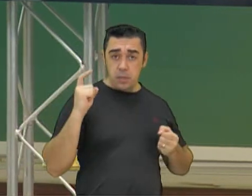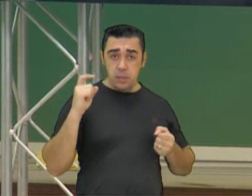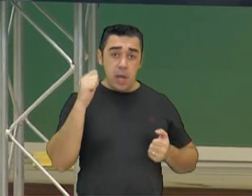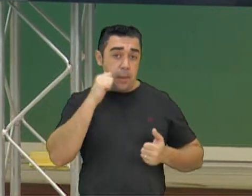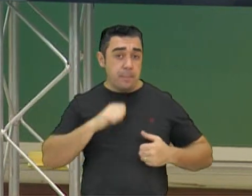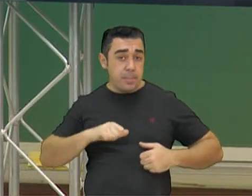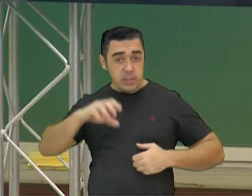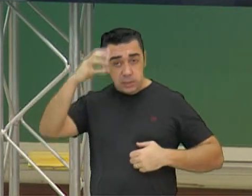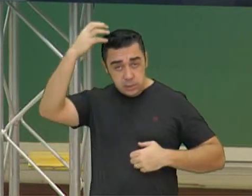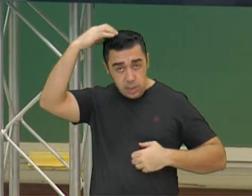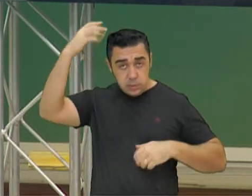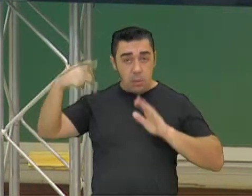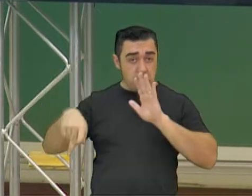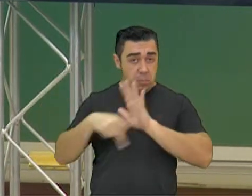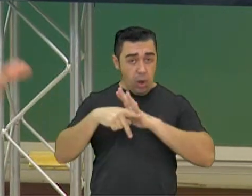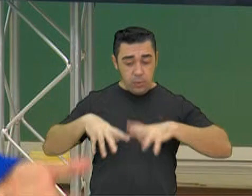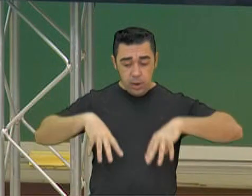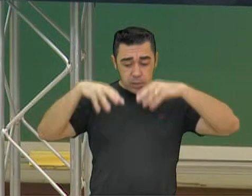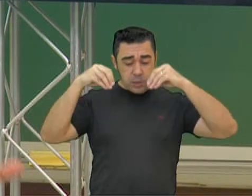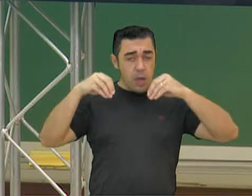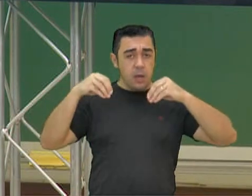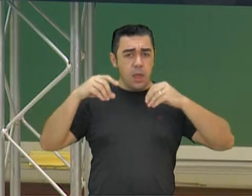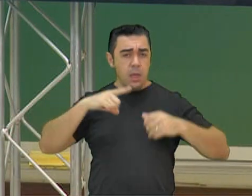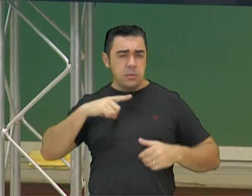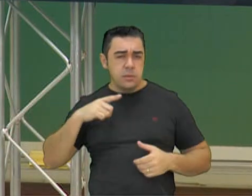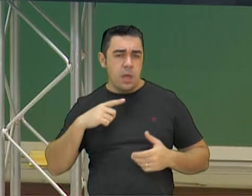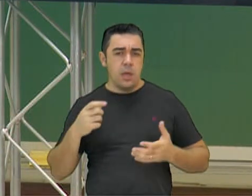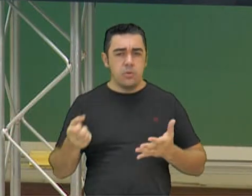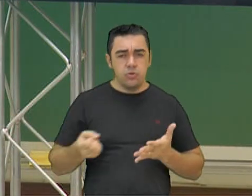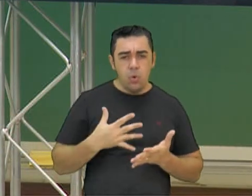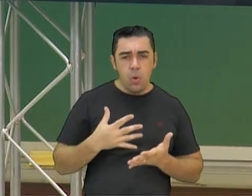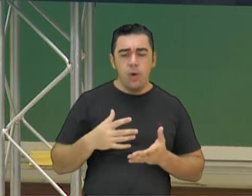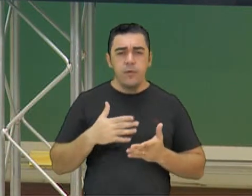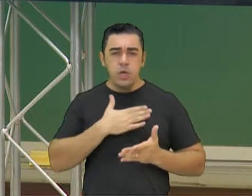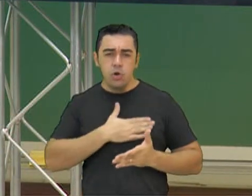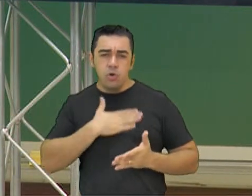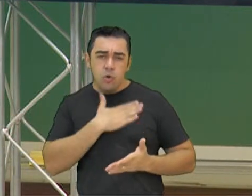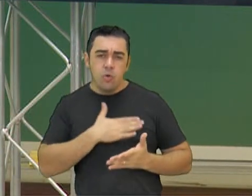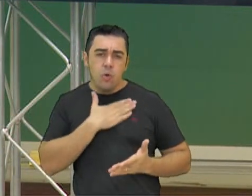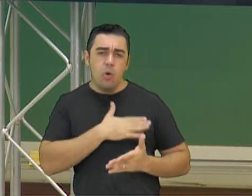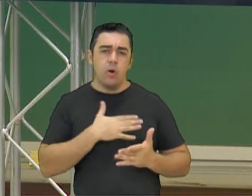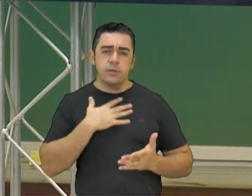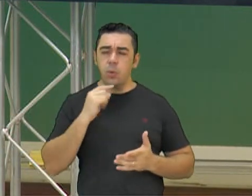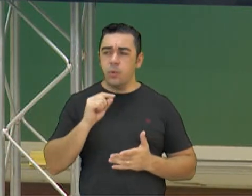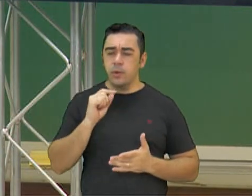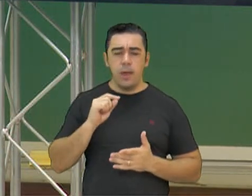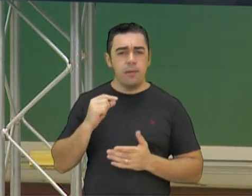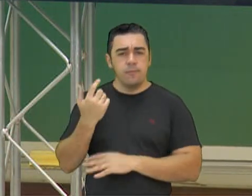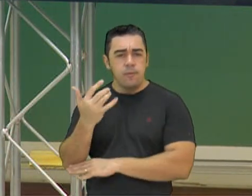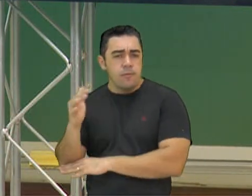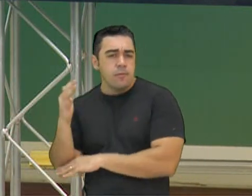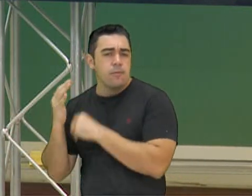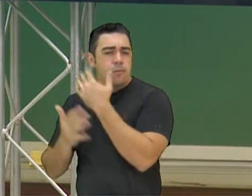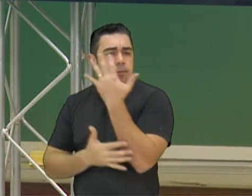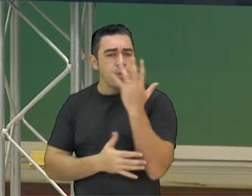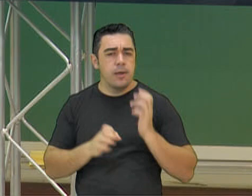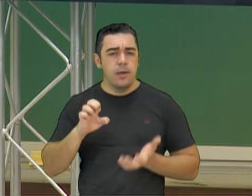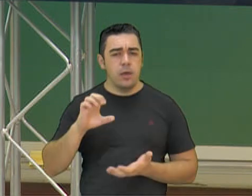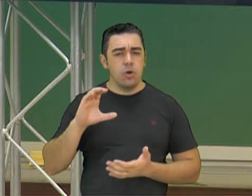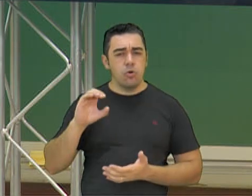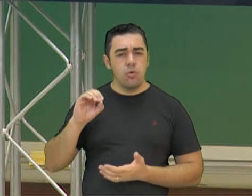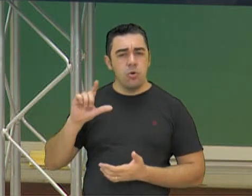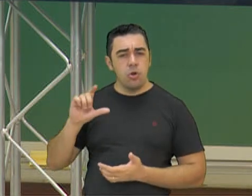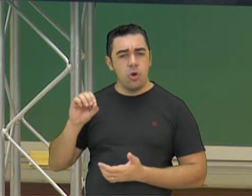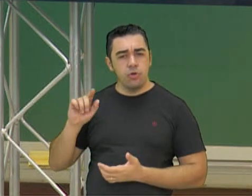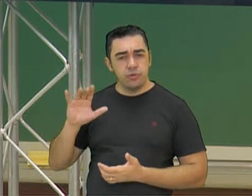castelo, que ela é independente, que ela é descolada, que ela é ecológica, né? Tudo isso traz no texto. Então, você pode discutir aí um